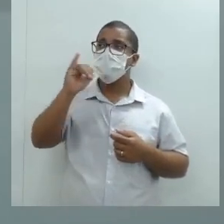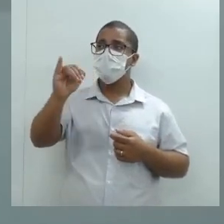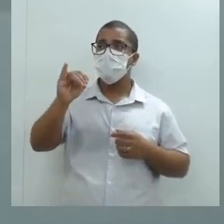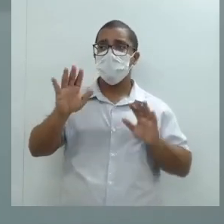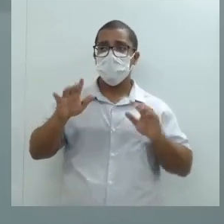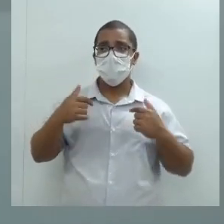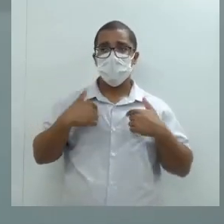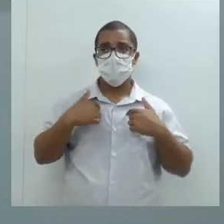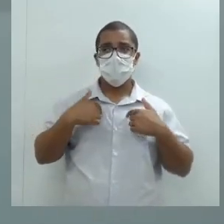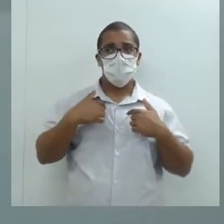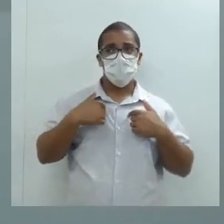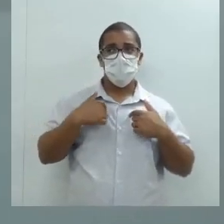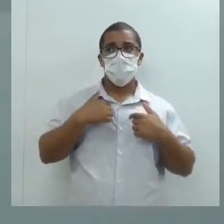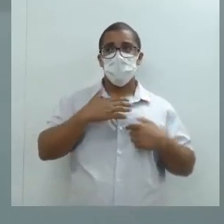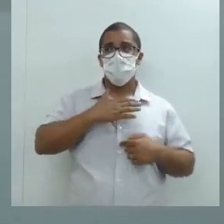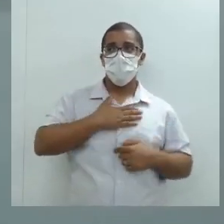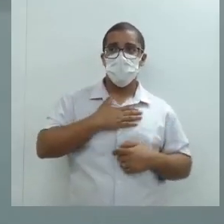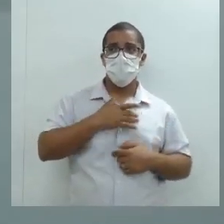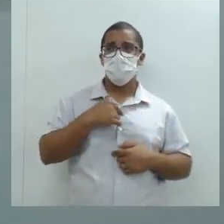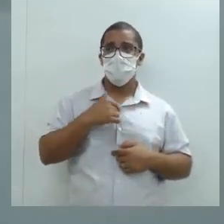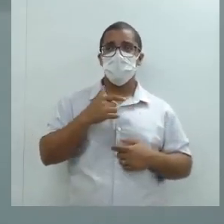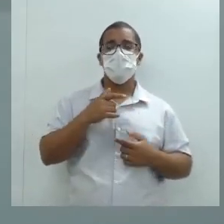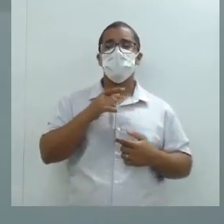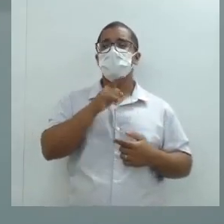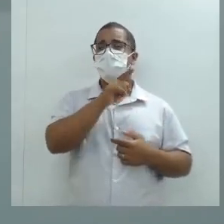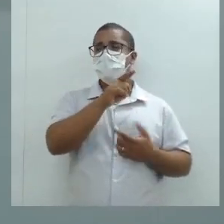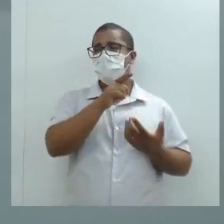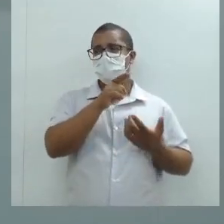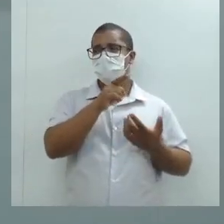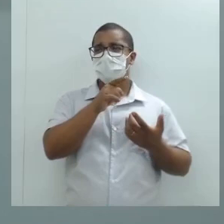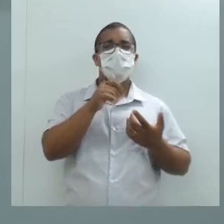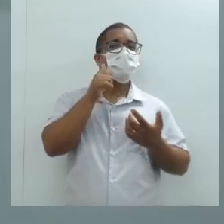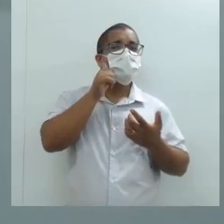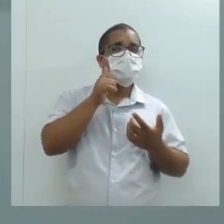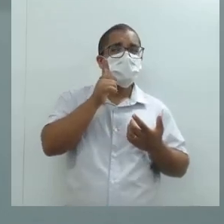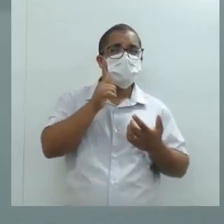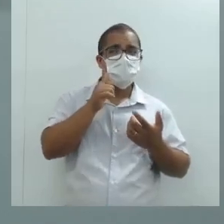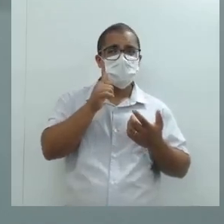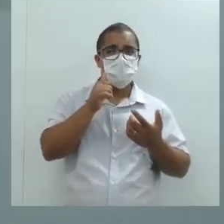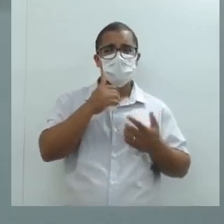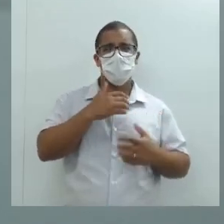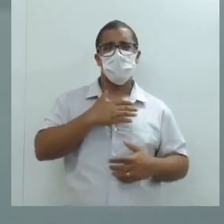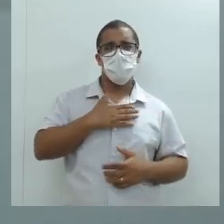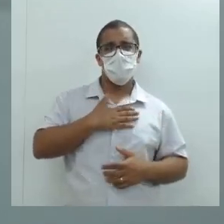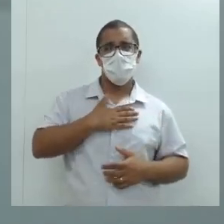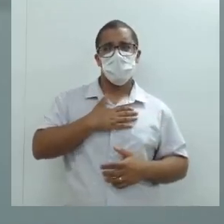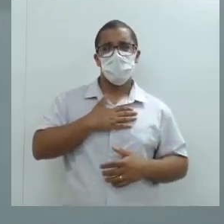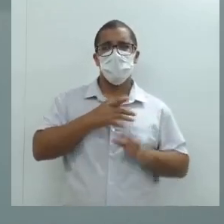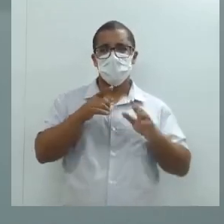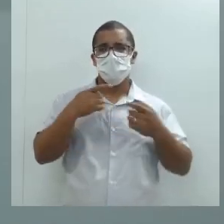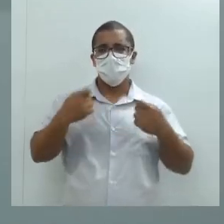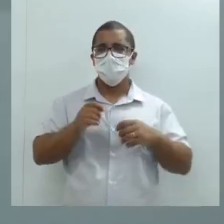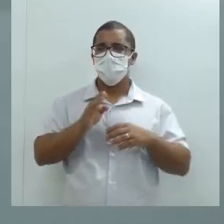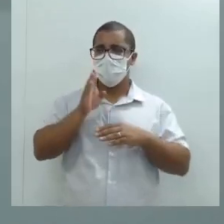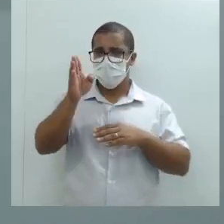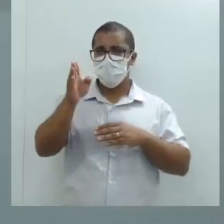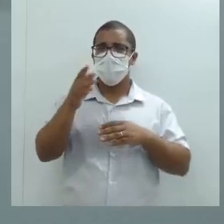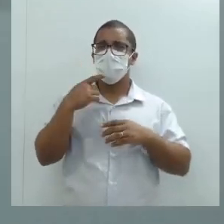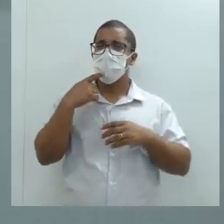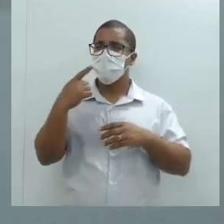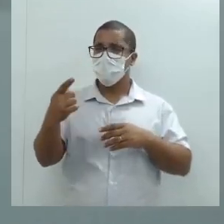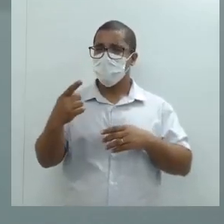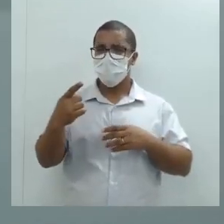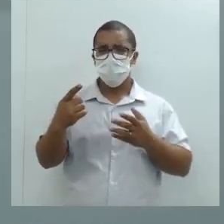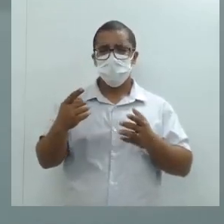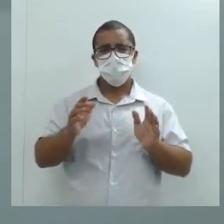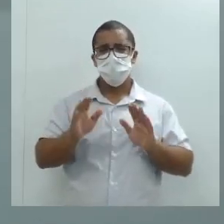sou heterossexual. Você não precisa fazer isso. Porque o heterossexual ele não chega para o seu pai e para